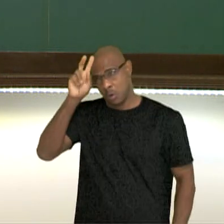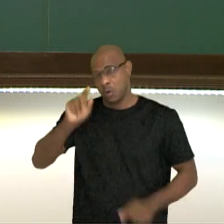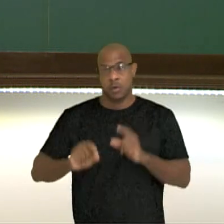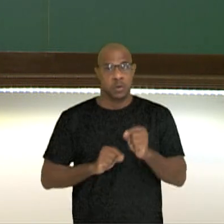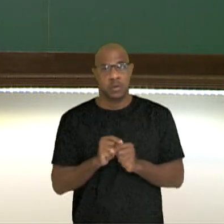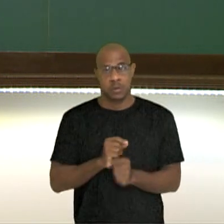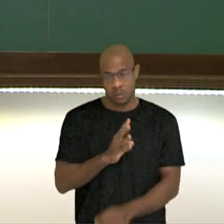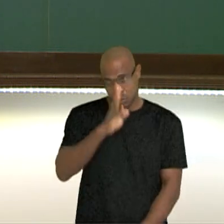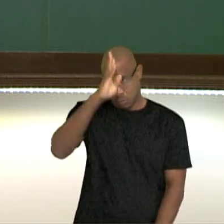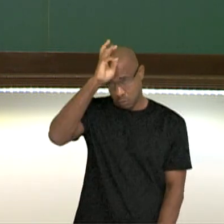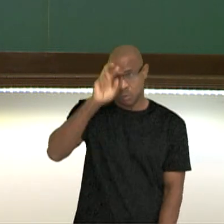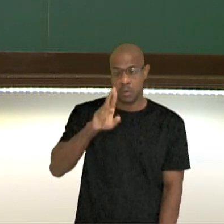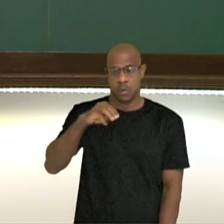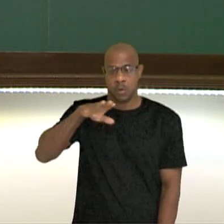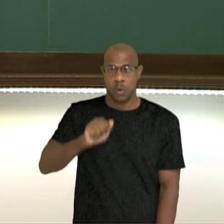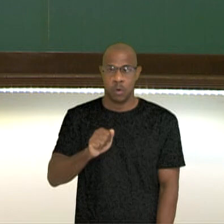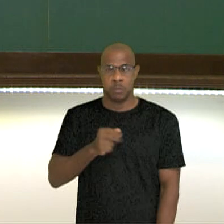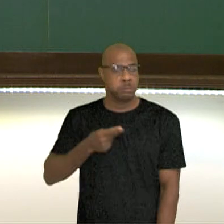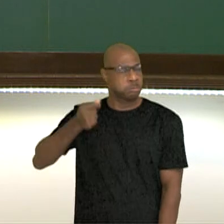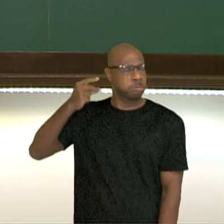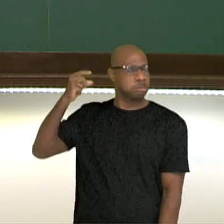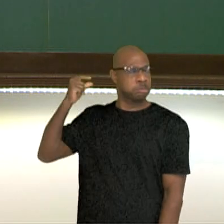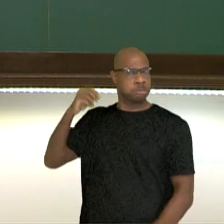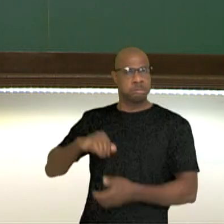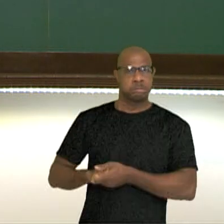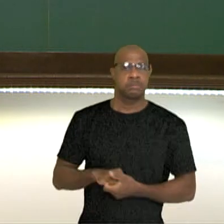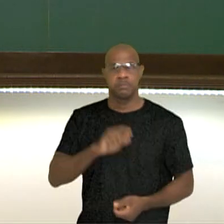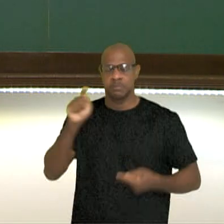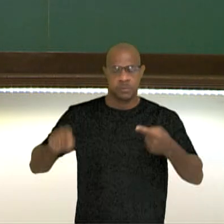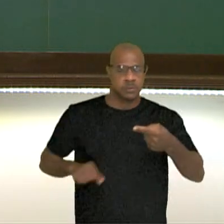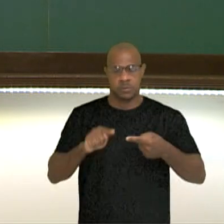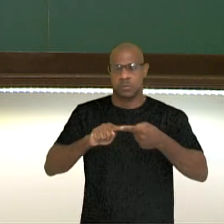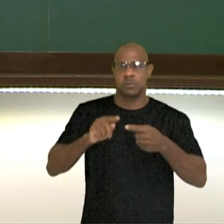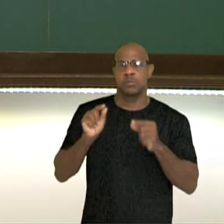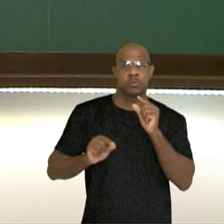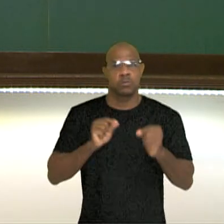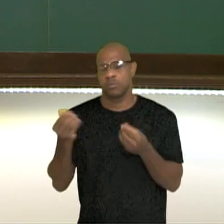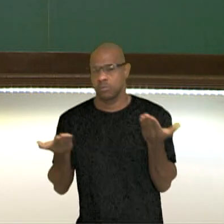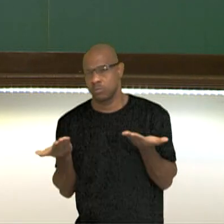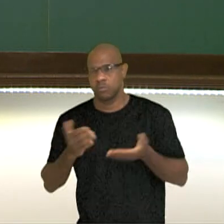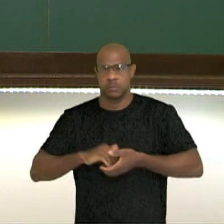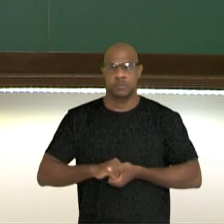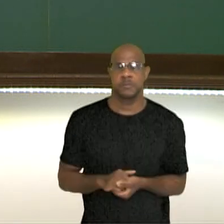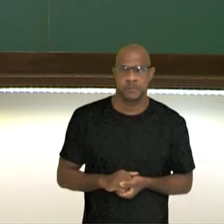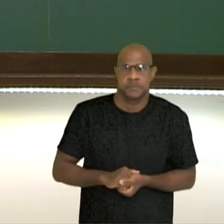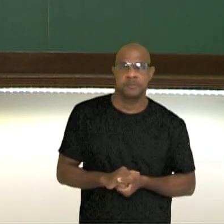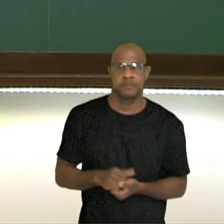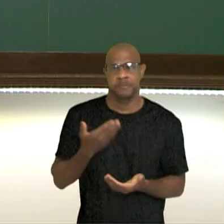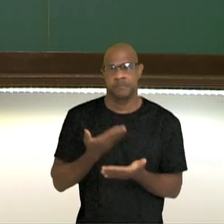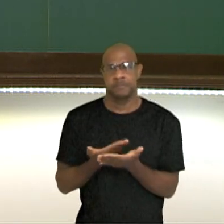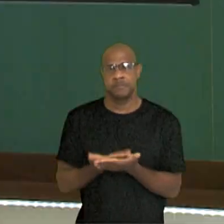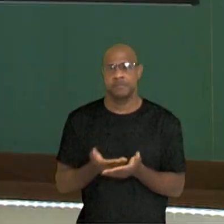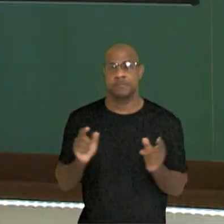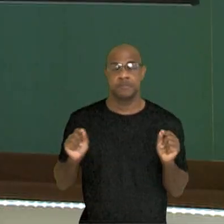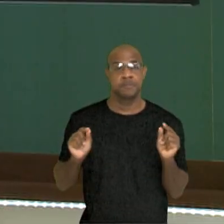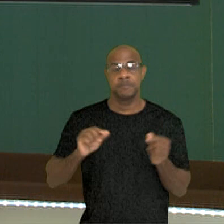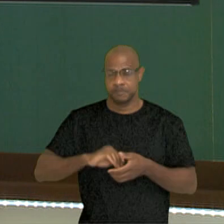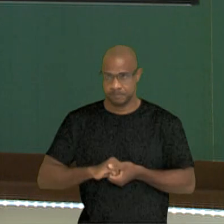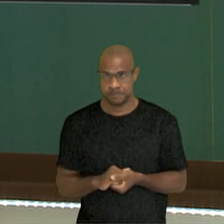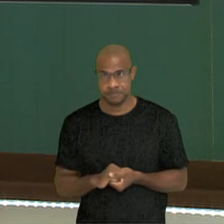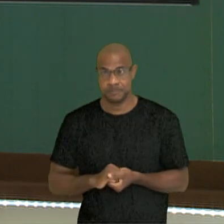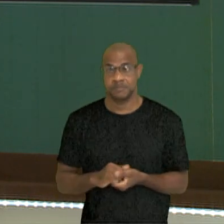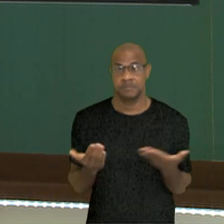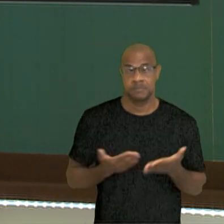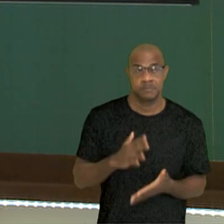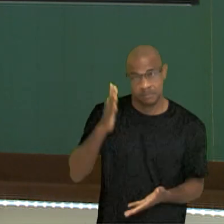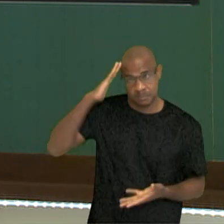gente vai entender um pouquinho Roma antiga. Vamos ver qual que são os nossos objetivos para essa aula. Então,